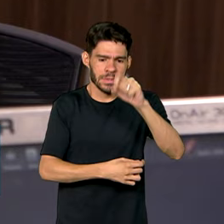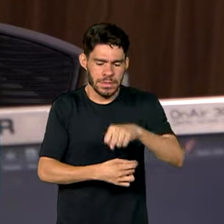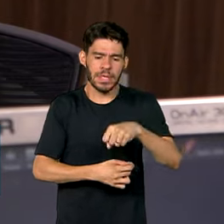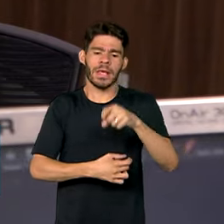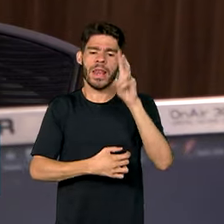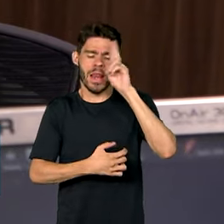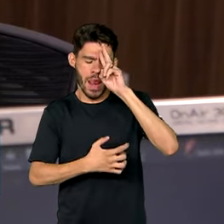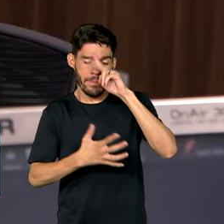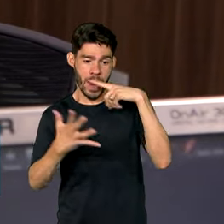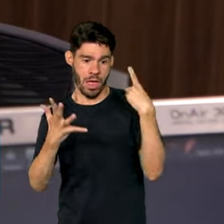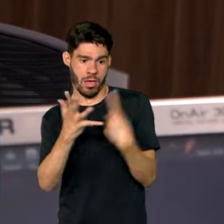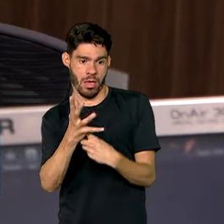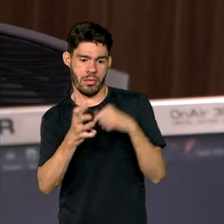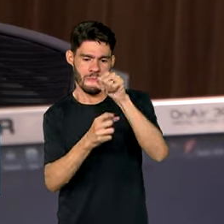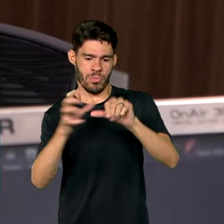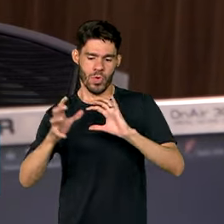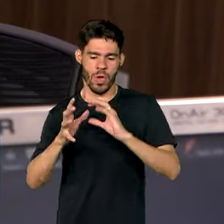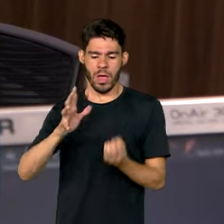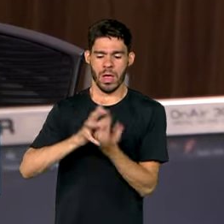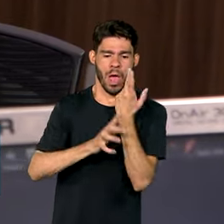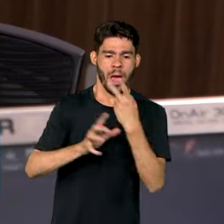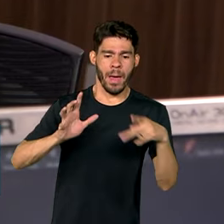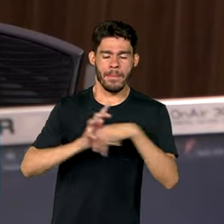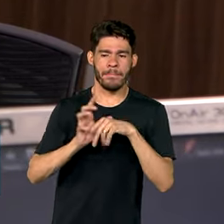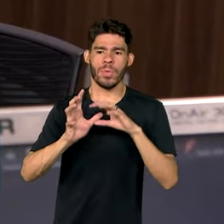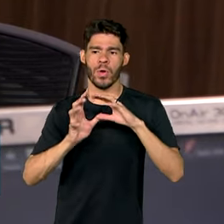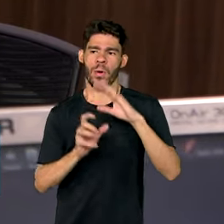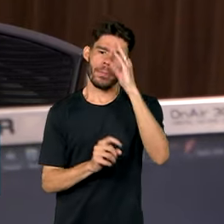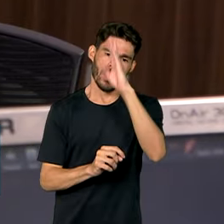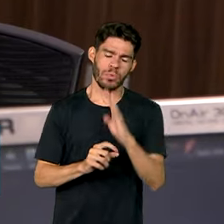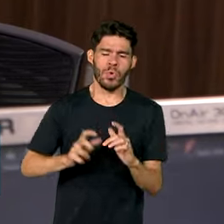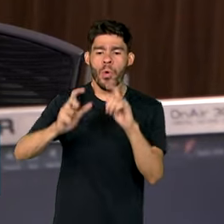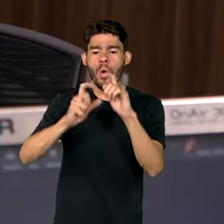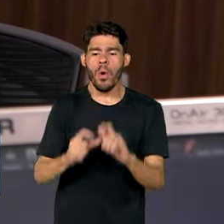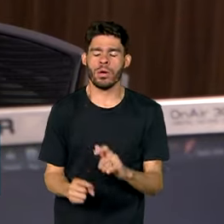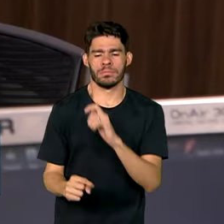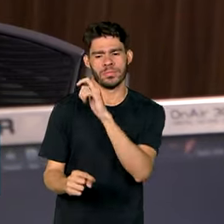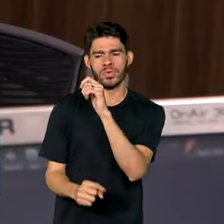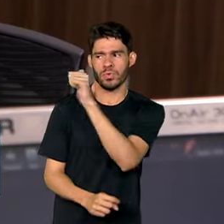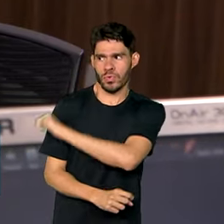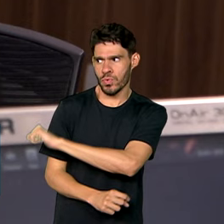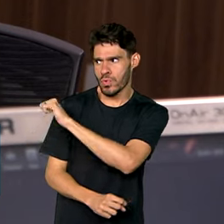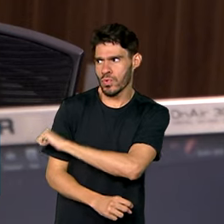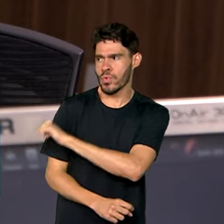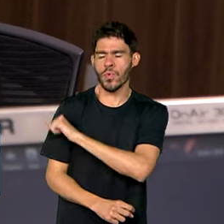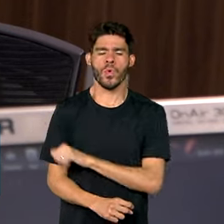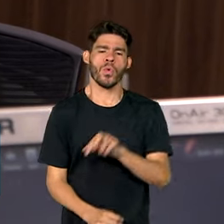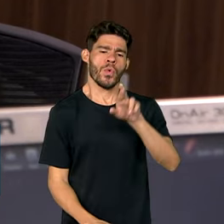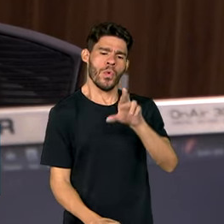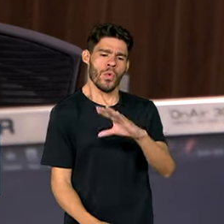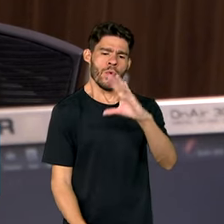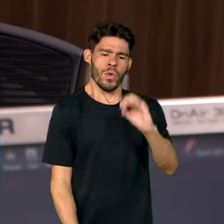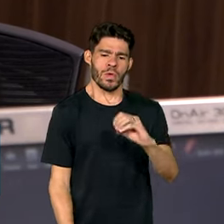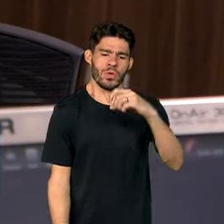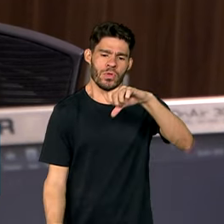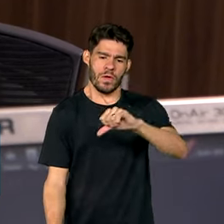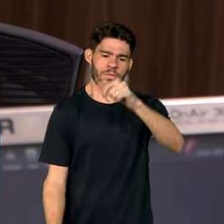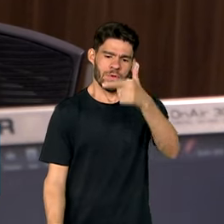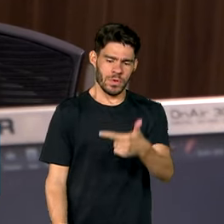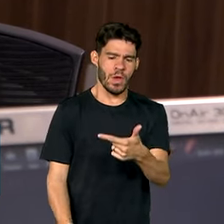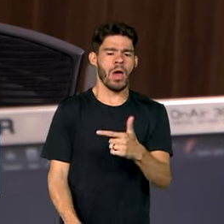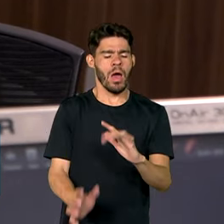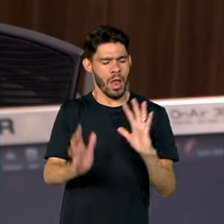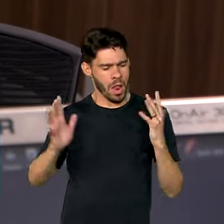convenção de mudança do clima nasceu no Brasil né né nasceu no Rio de Janeiro eh na no Rio 92 Então temos muito que